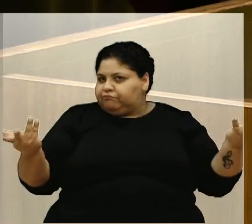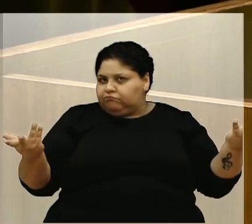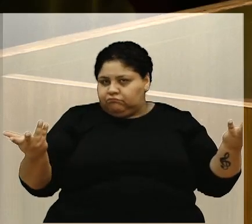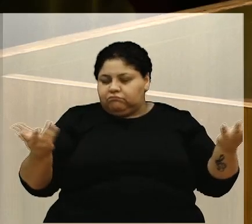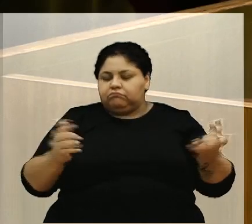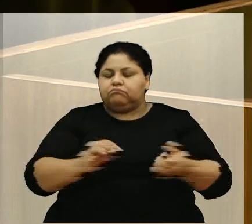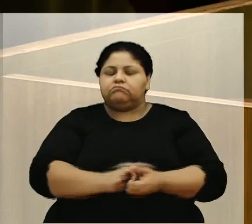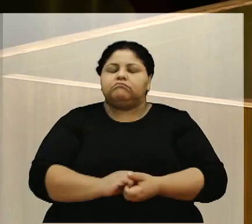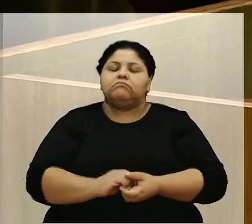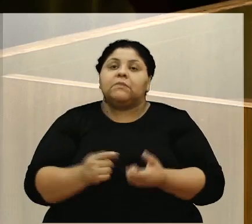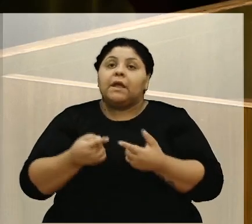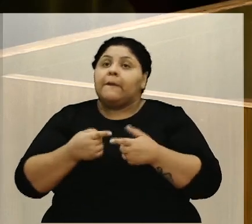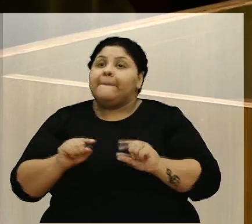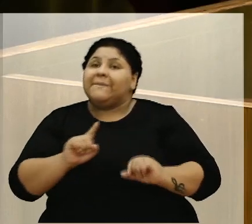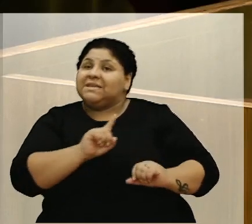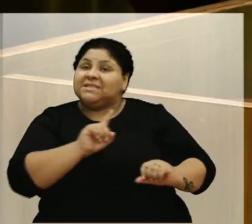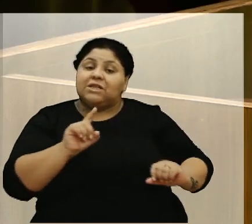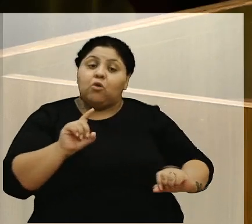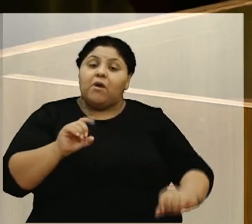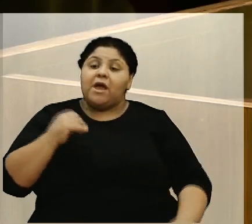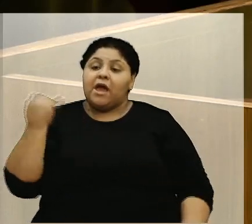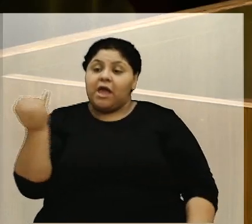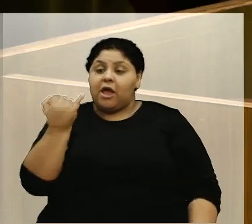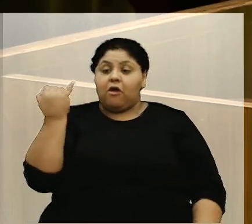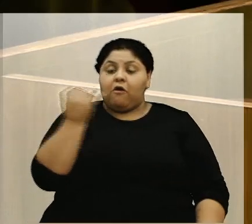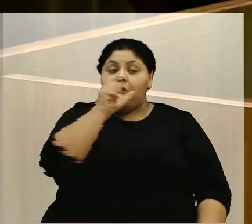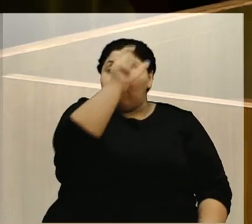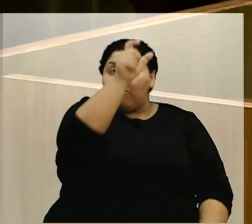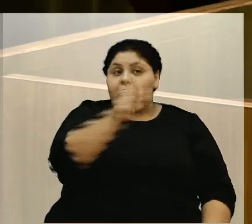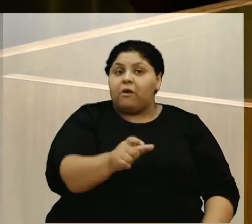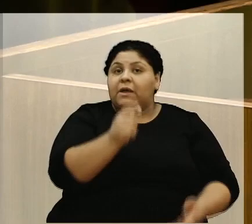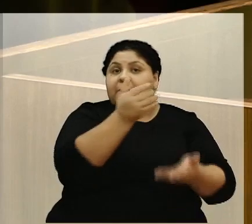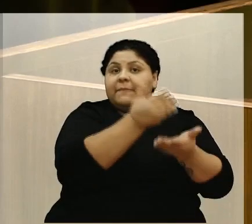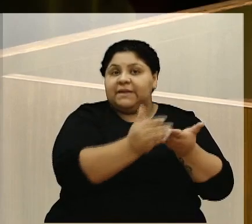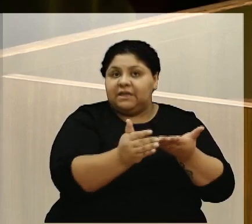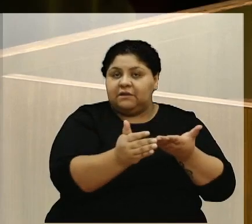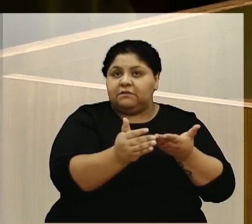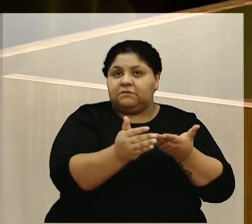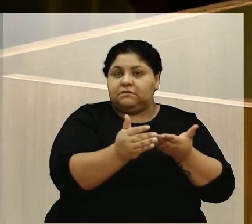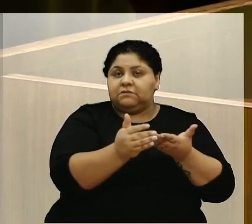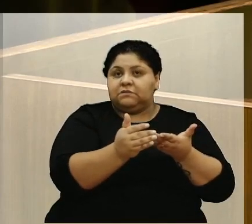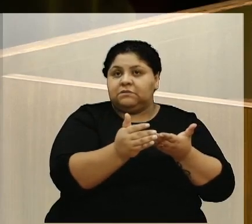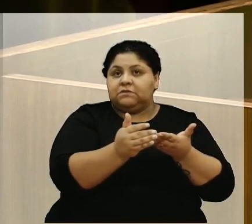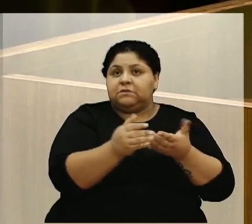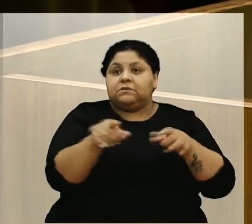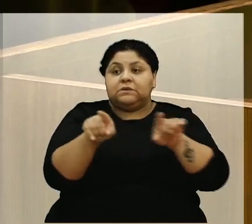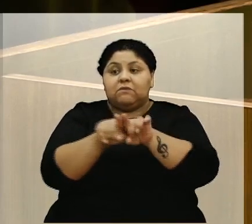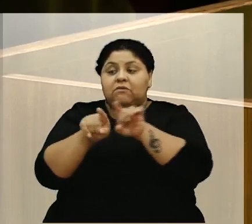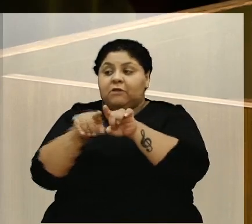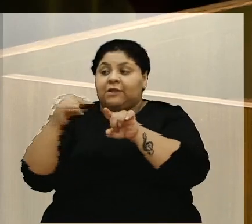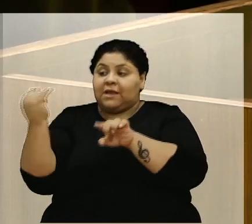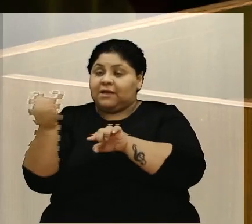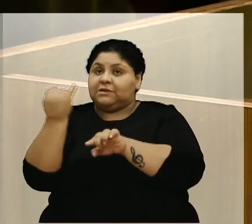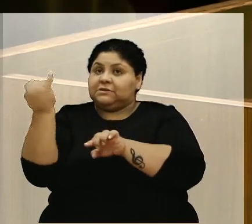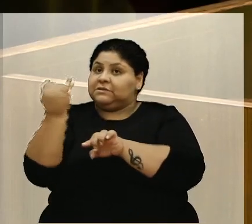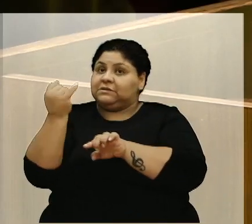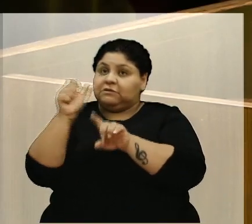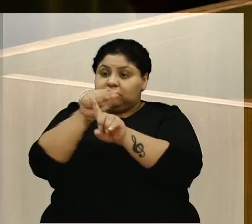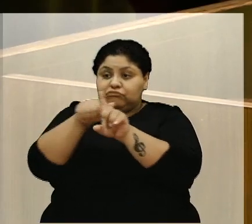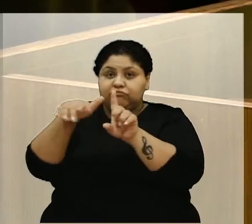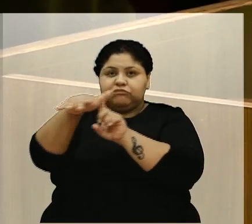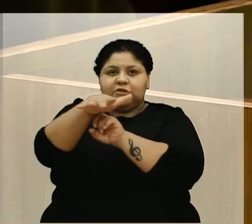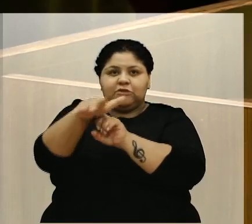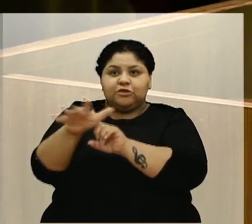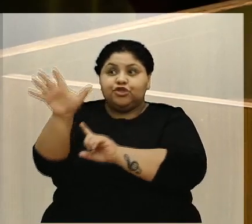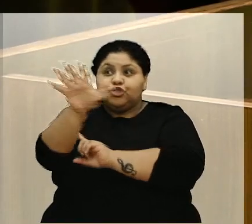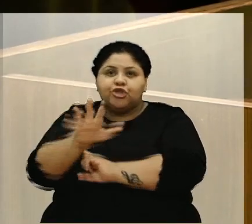enfim. Mas isso não é só importante para aquelas pessoas que perderam seus imóveis. Também é importante para a sociedade como um